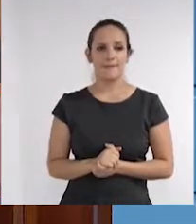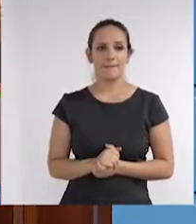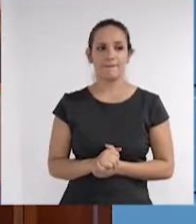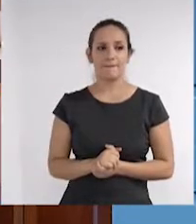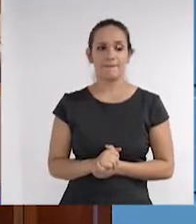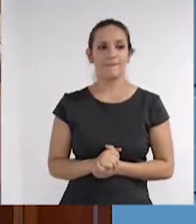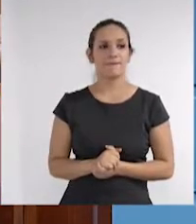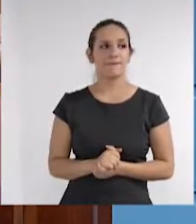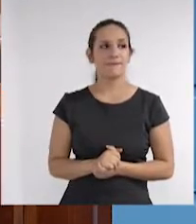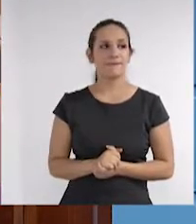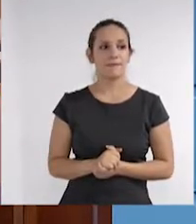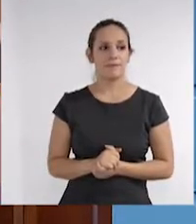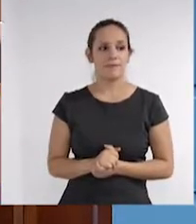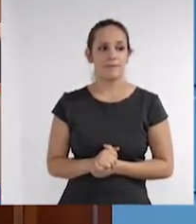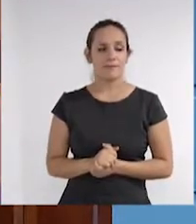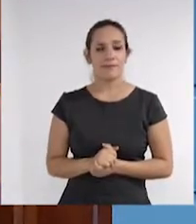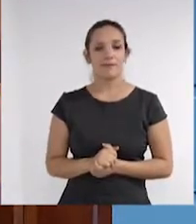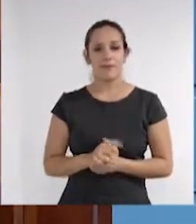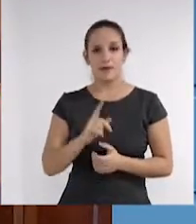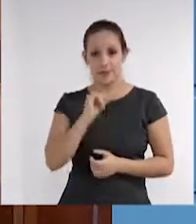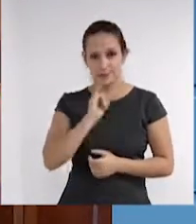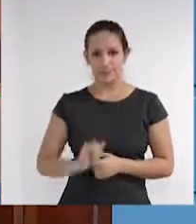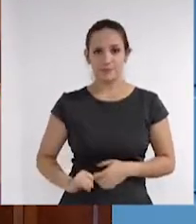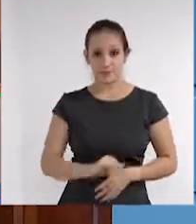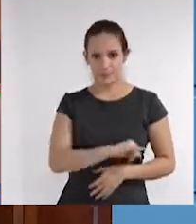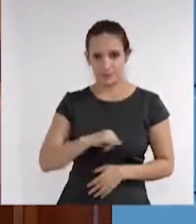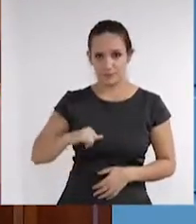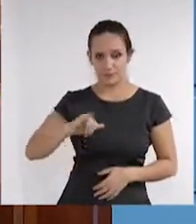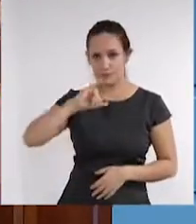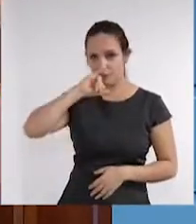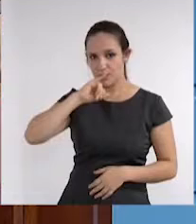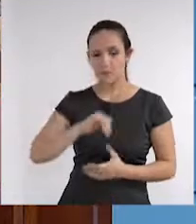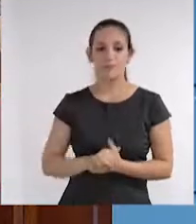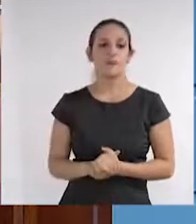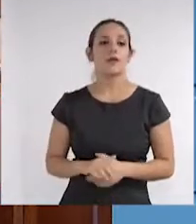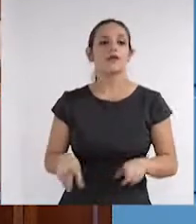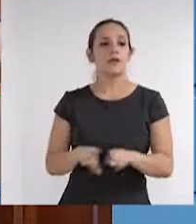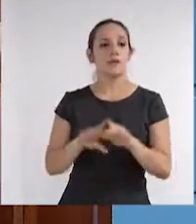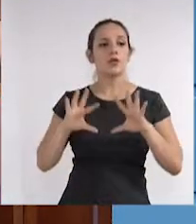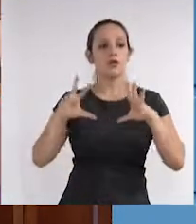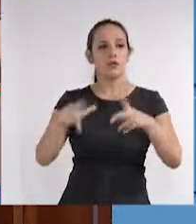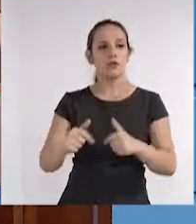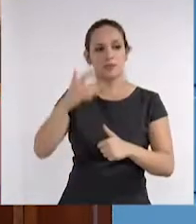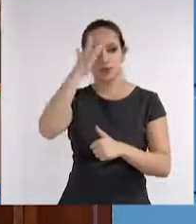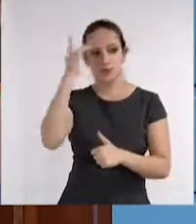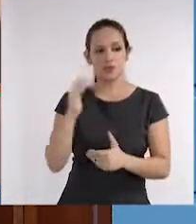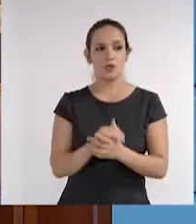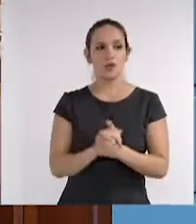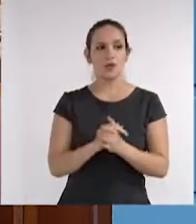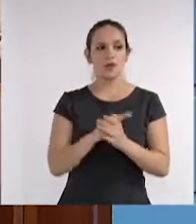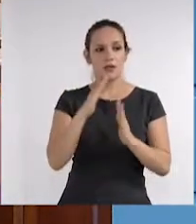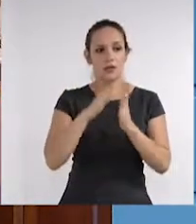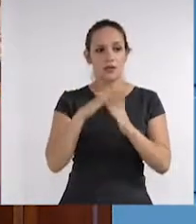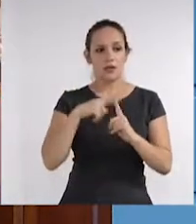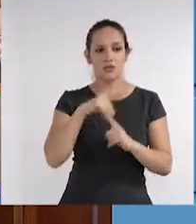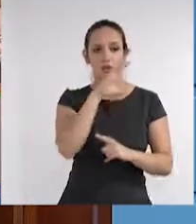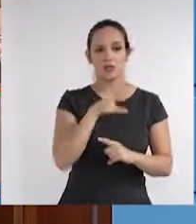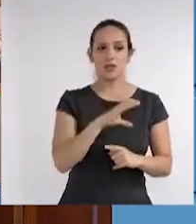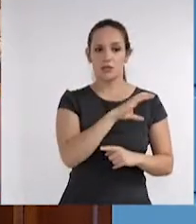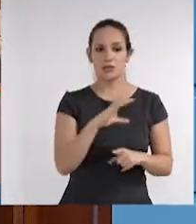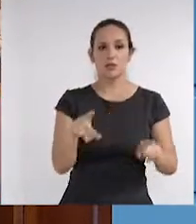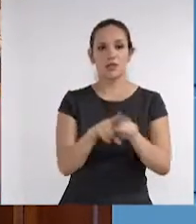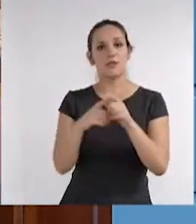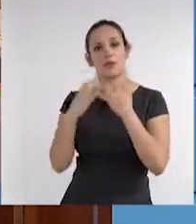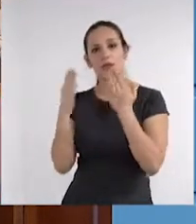das diretorias de igrejas, de todos os setores da Igreja Católica, da Igreja Evangélica, para que nós façamos aqui